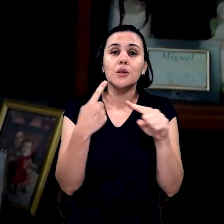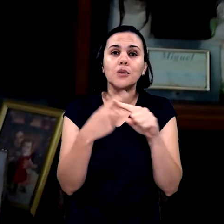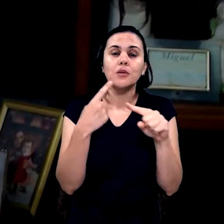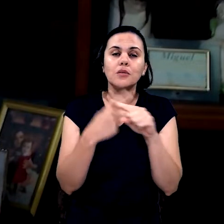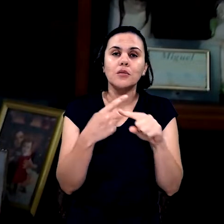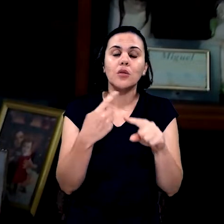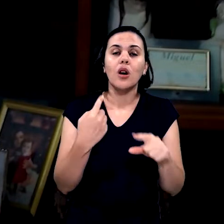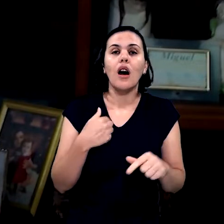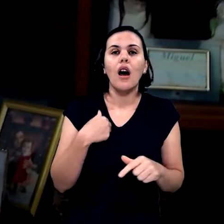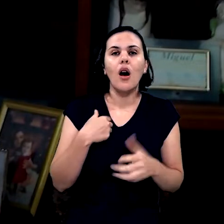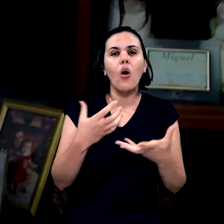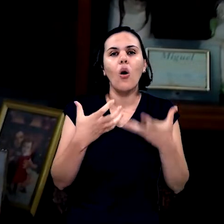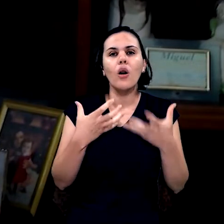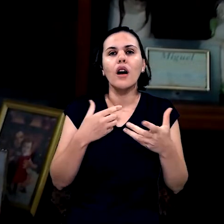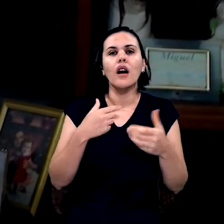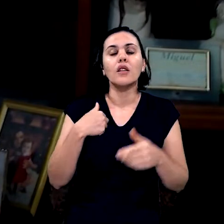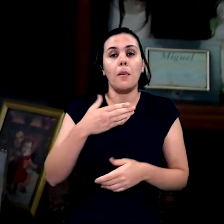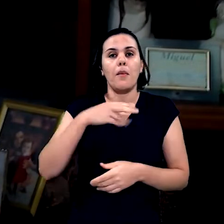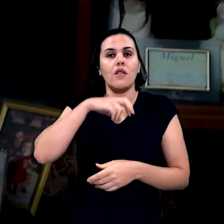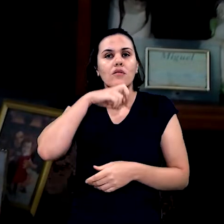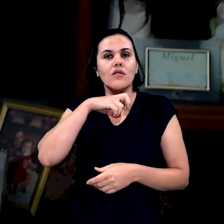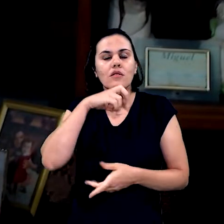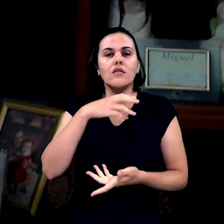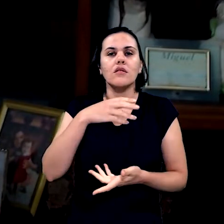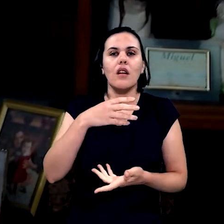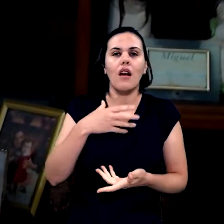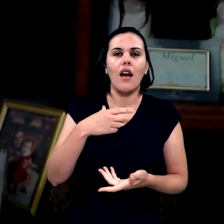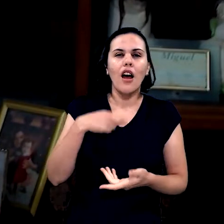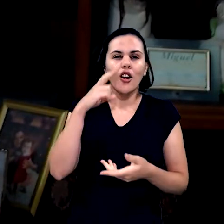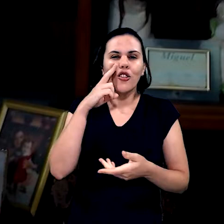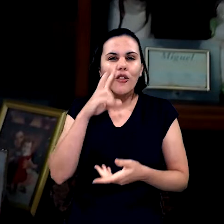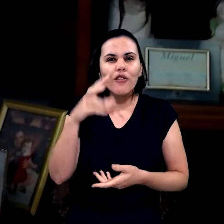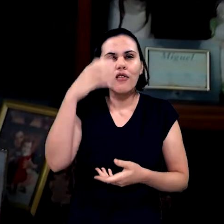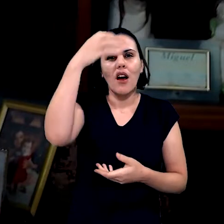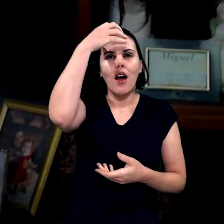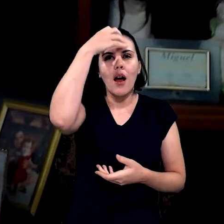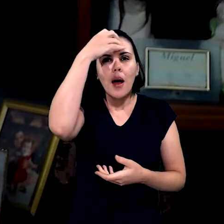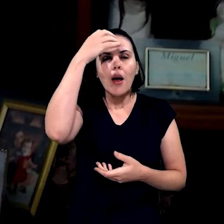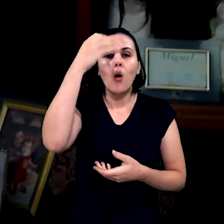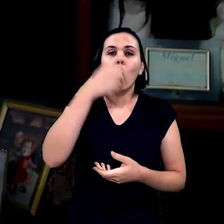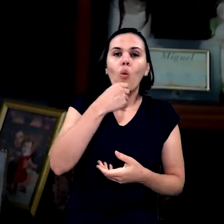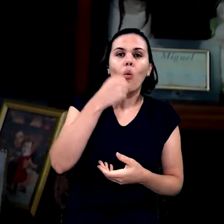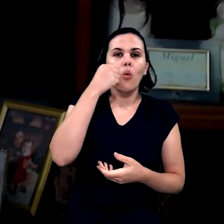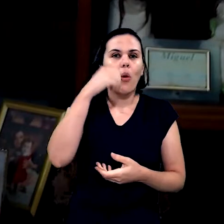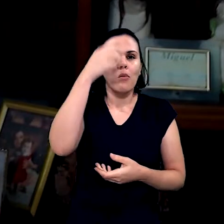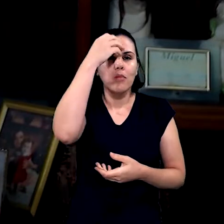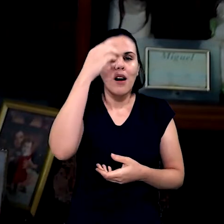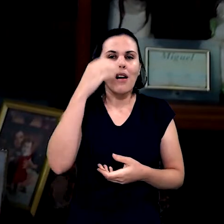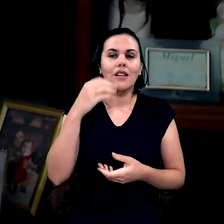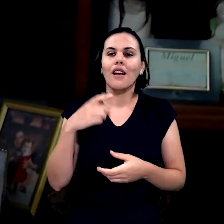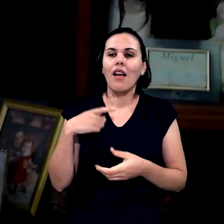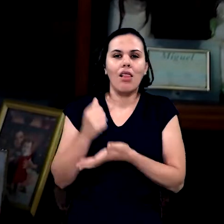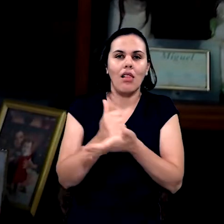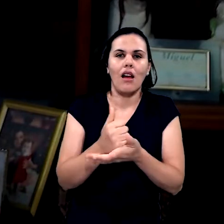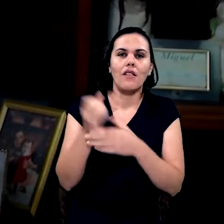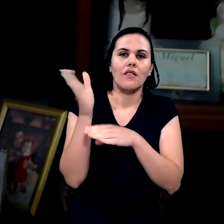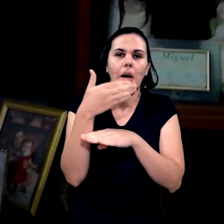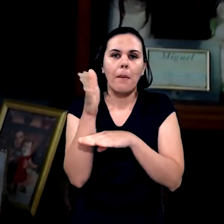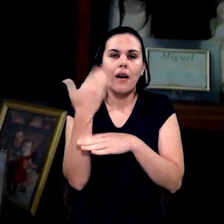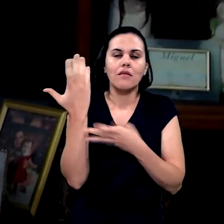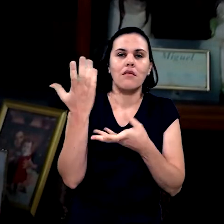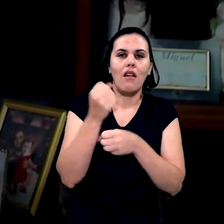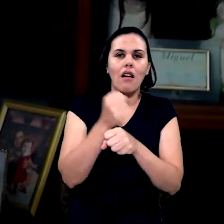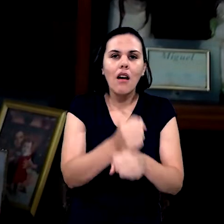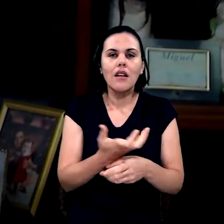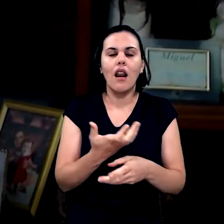anos, porque eu também quero que os meus netos sejam imperador, imperatrizes, que carreguem as bandeirinhas, que